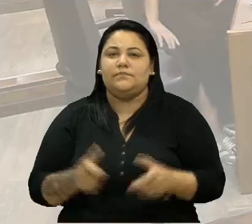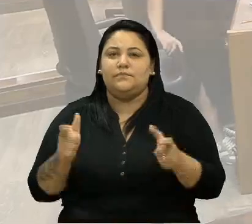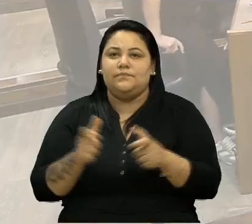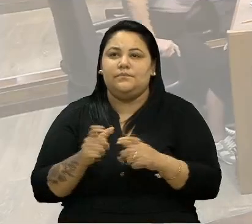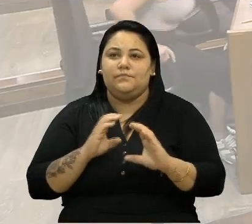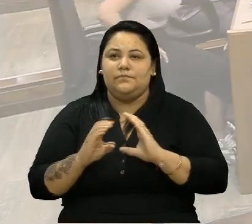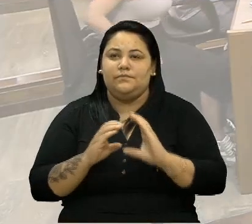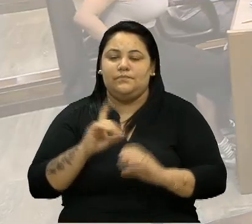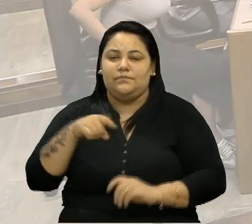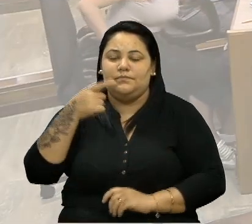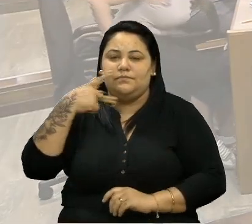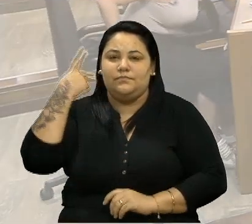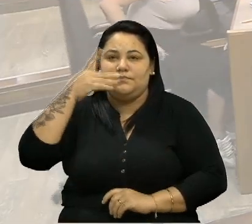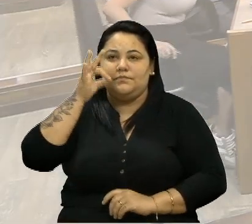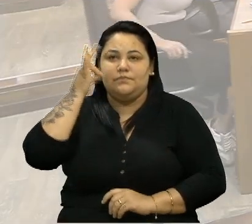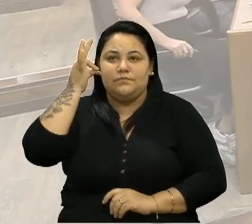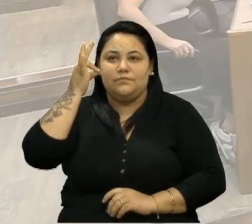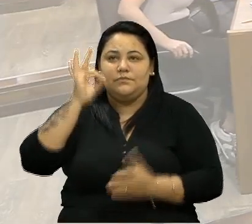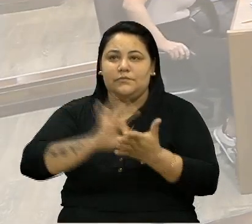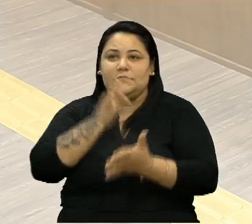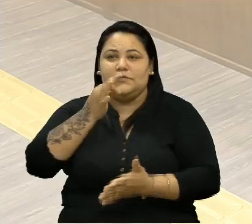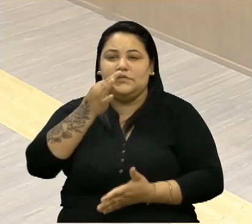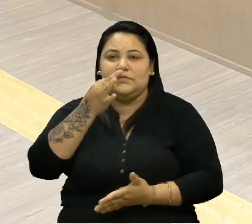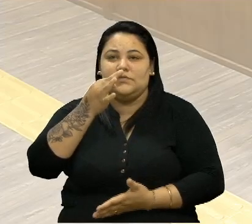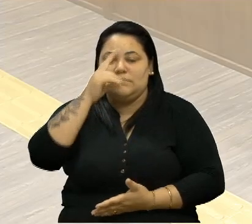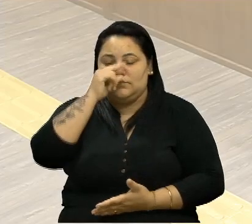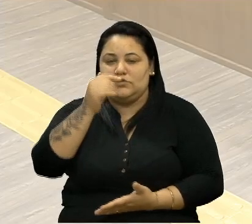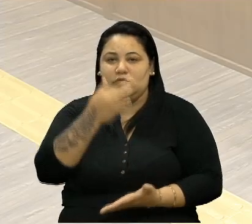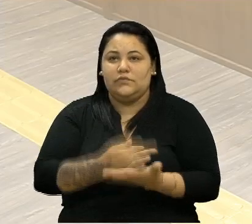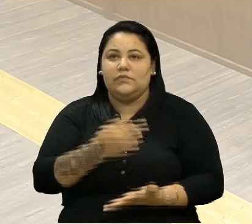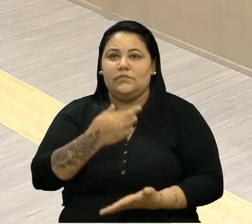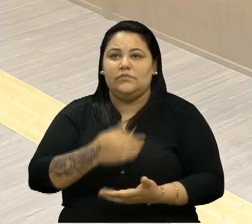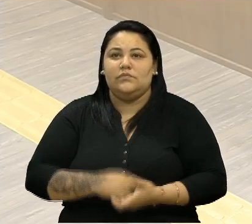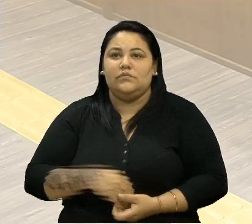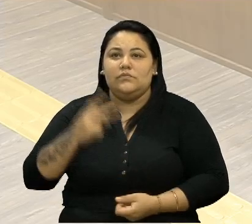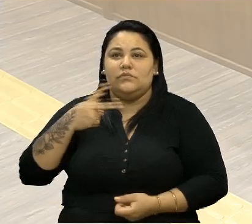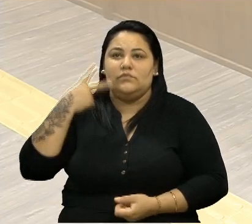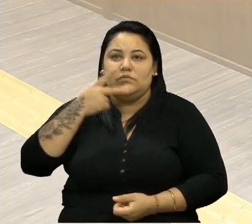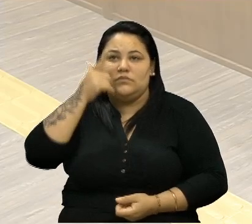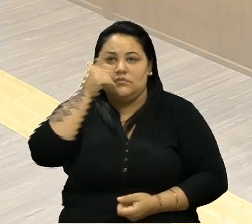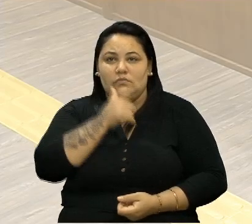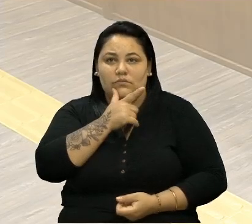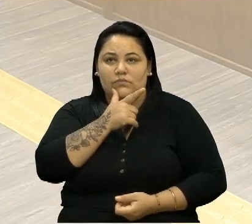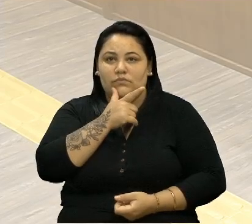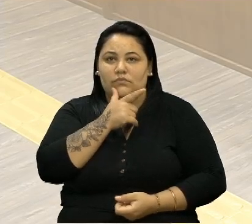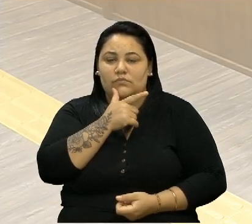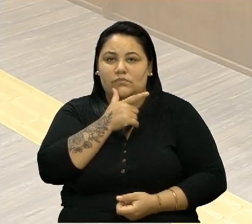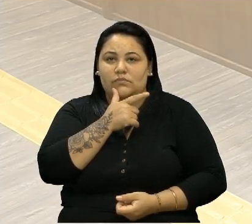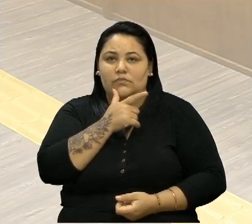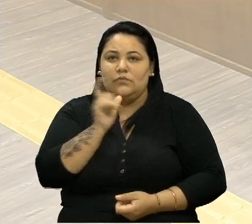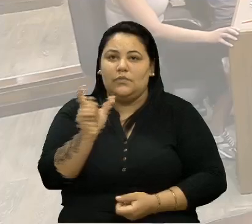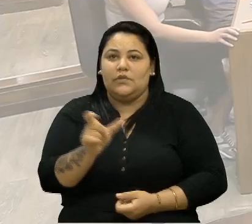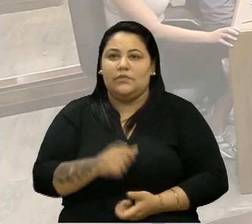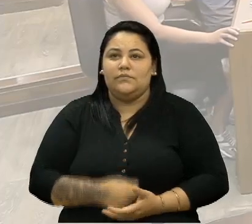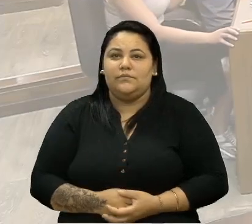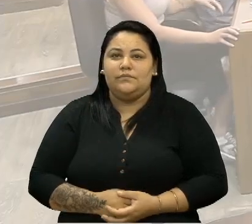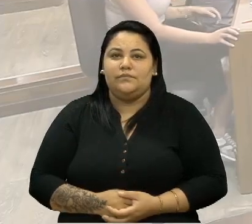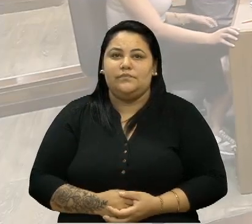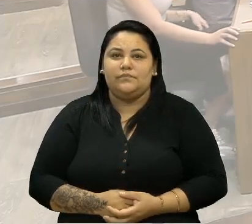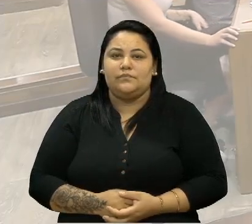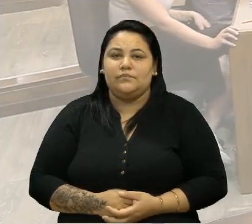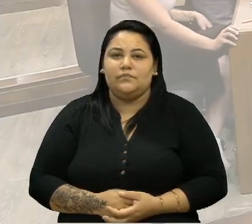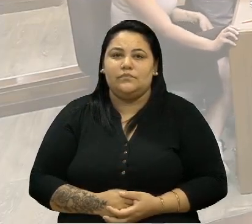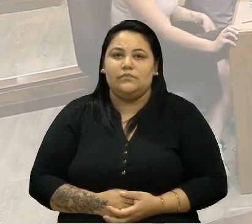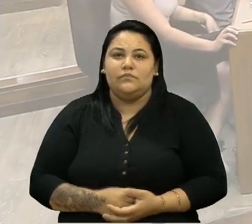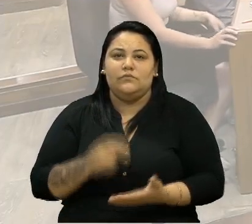Ente próximo, vereador inscrito Sandro Fantinel, ausente, prejudicado. Vereador Lucas Carenhato, com a palavra. Seguimos